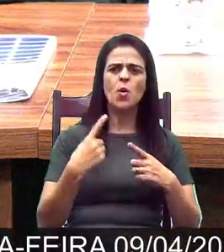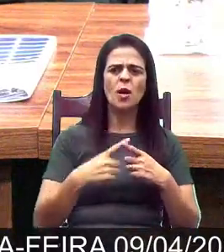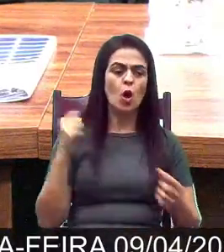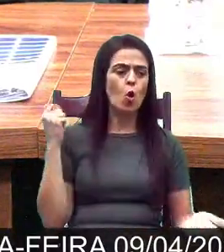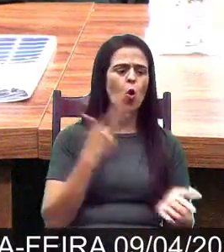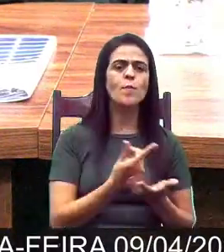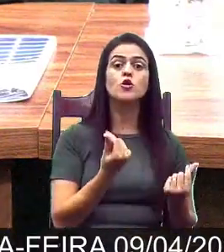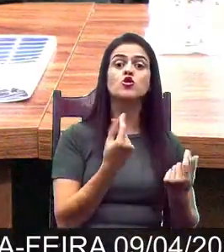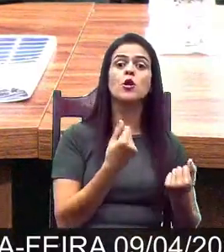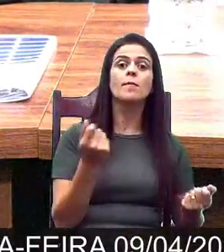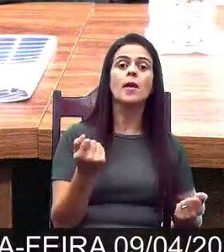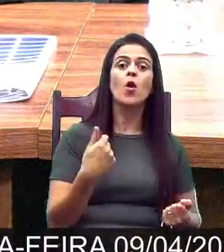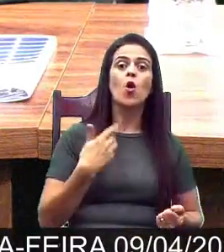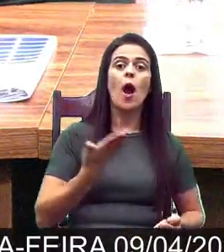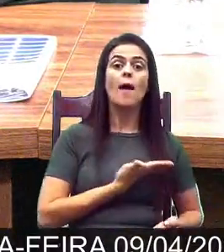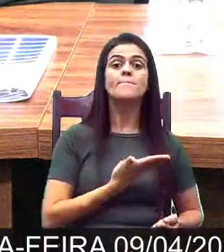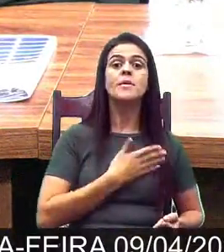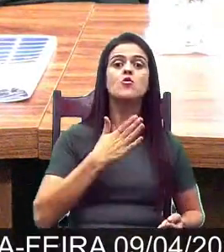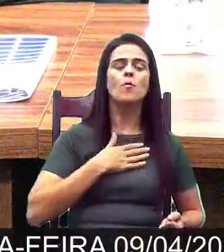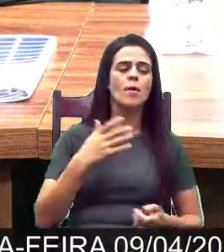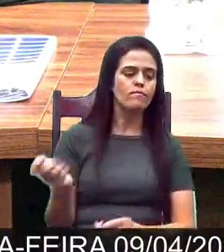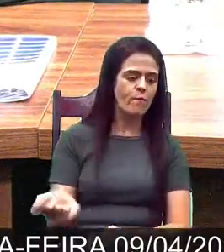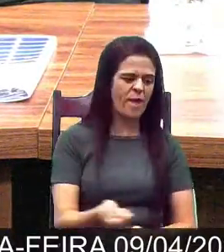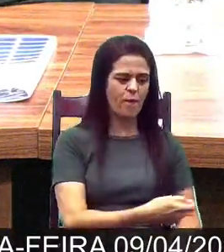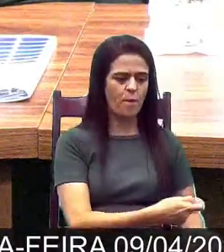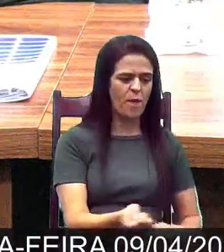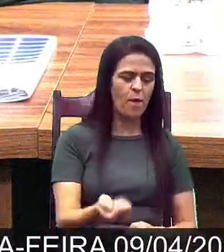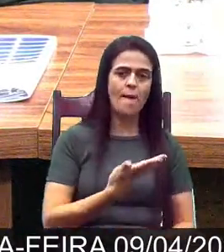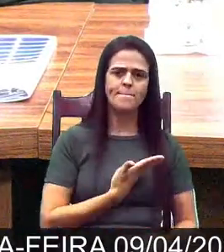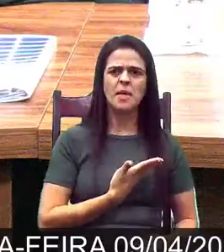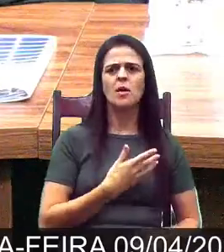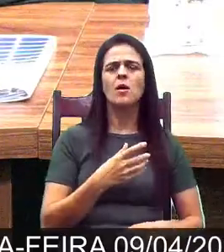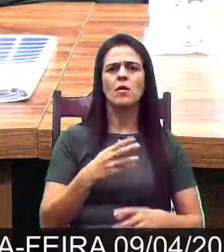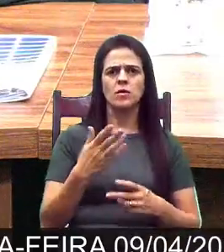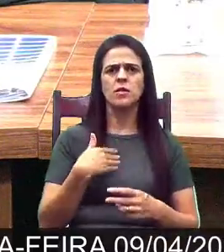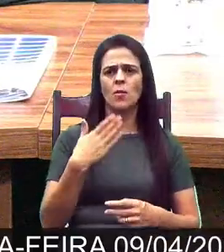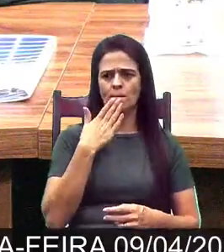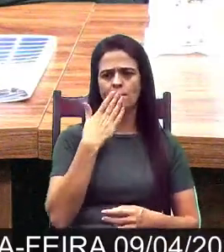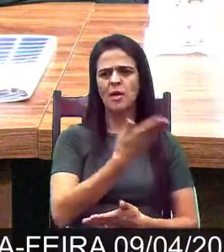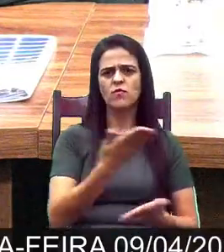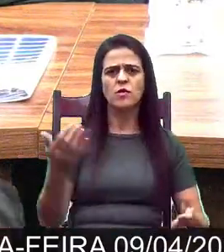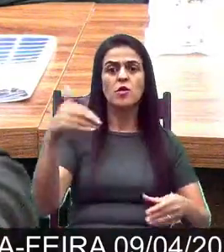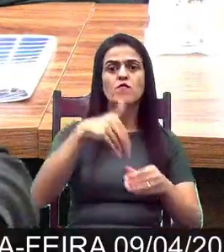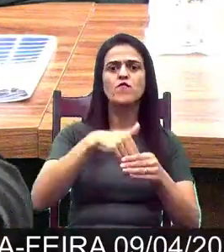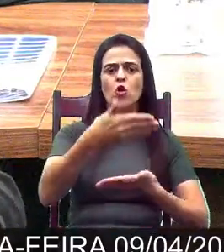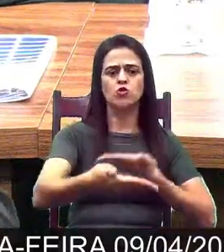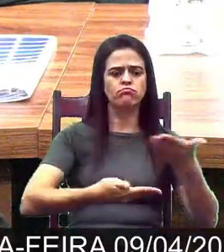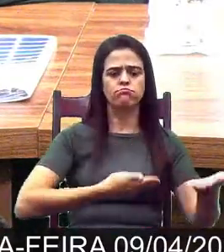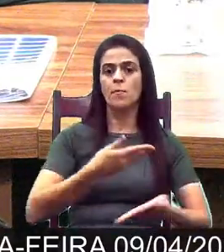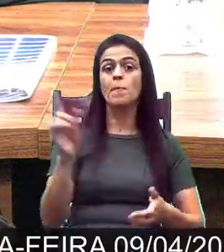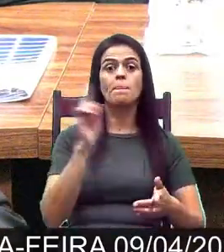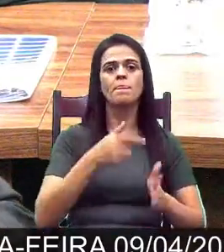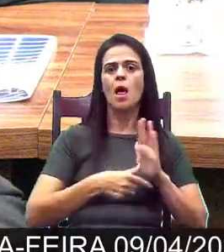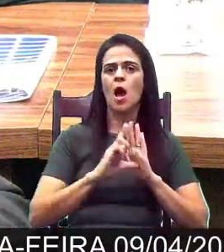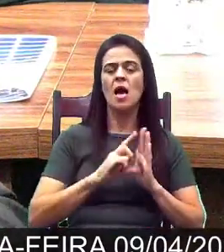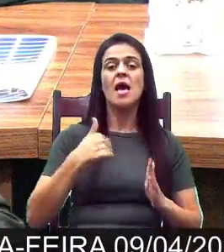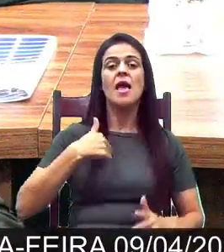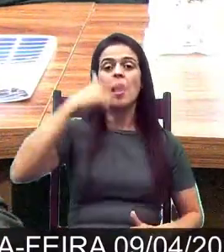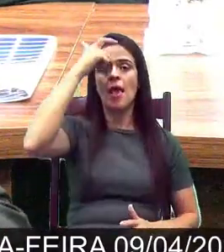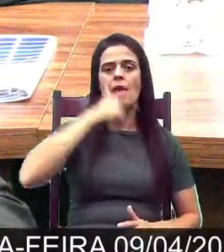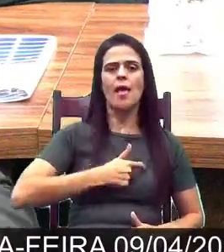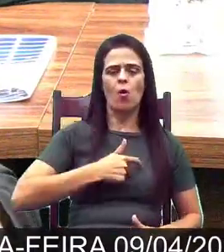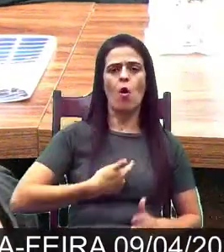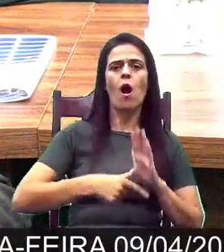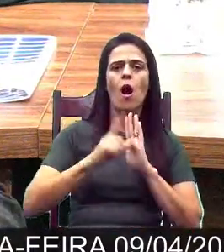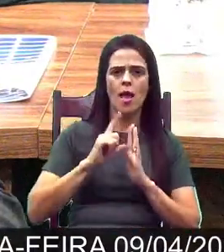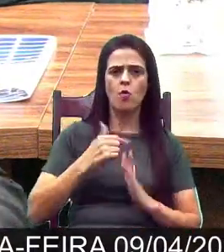dinheiro, tô roçando lote de amigos que pedem para mim roçar. Então, pelo amor de Deus, tô fazendo nada a troco de voto, não. Antes de vereador, eu sou um cidadão,